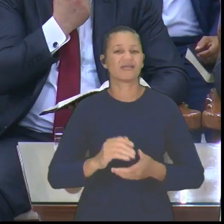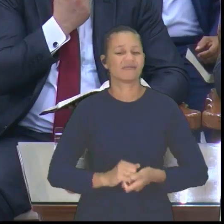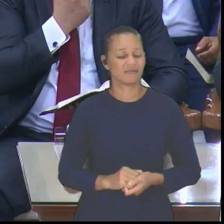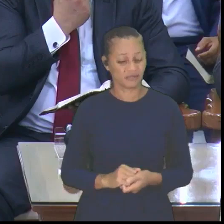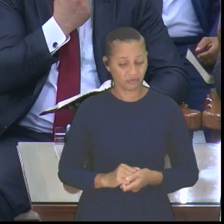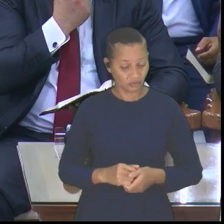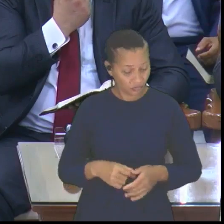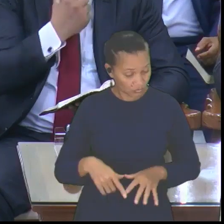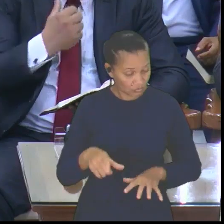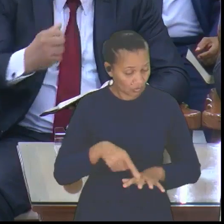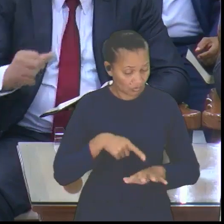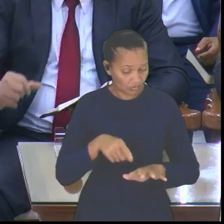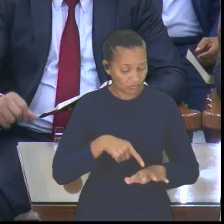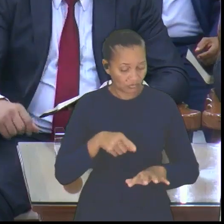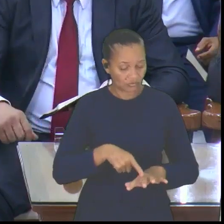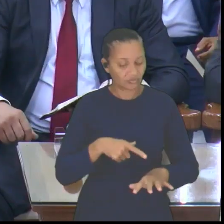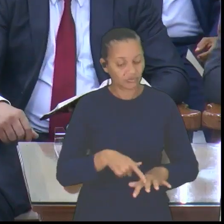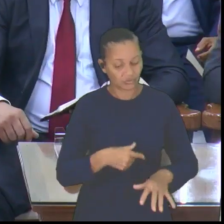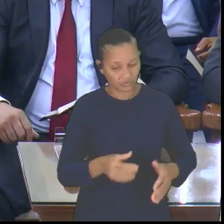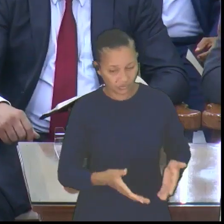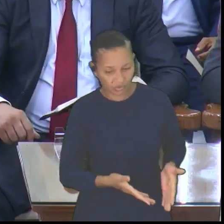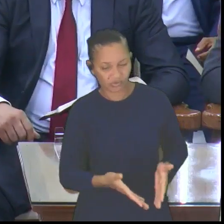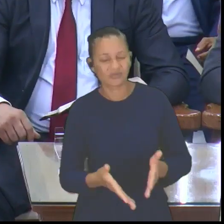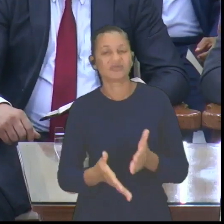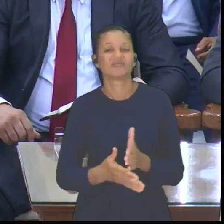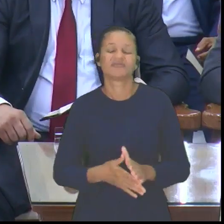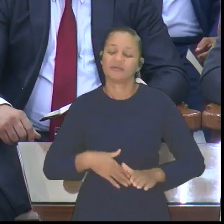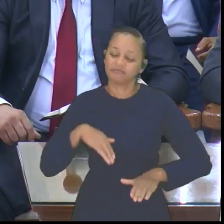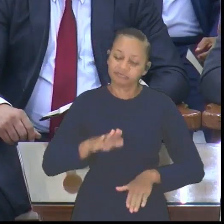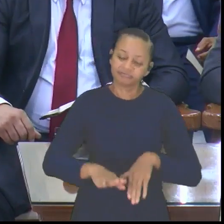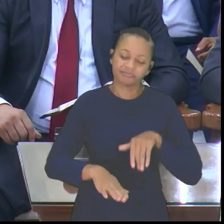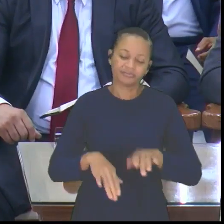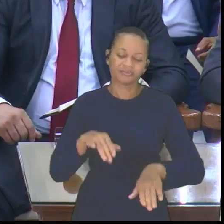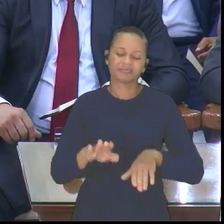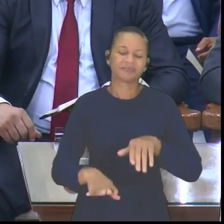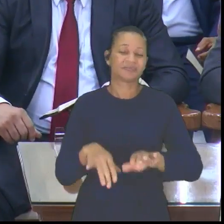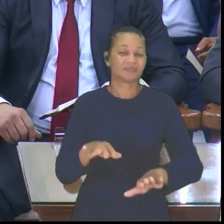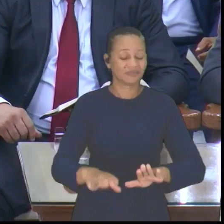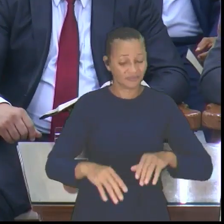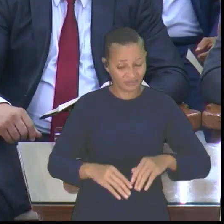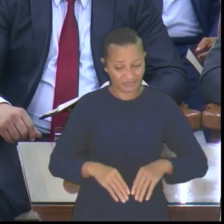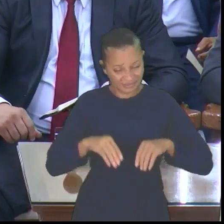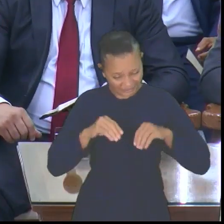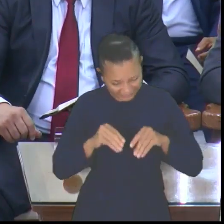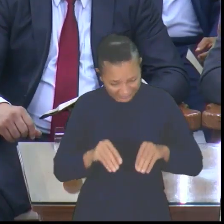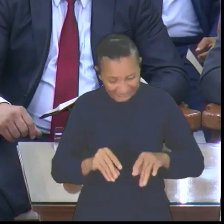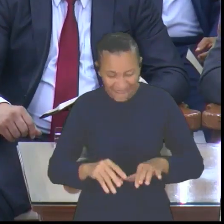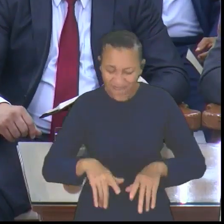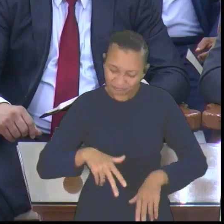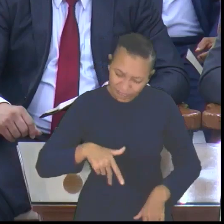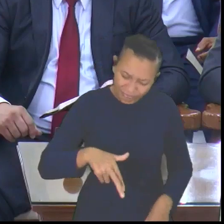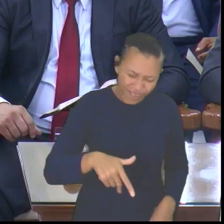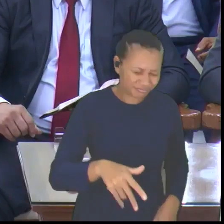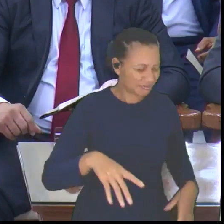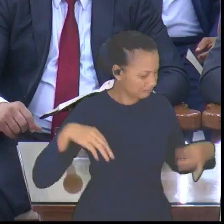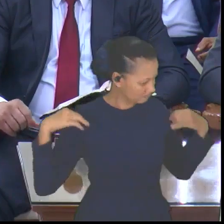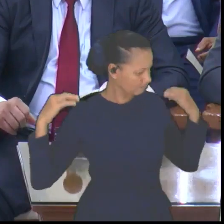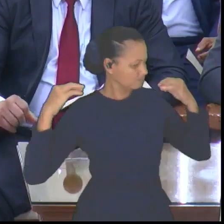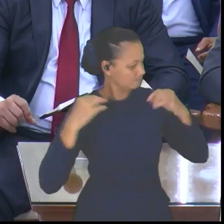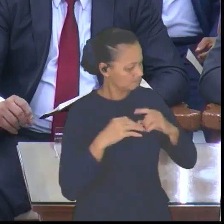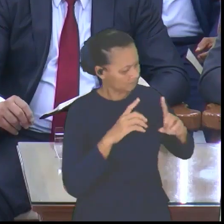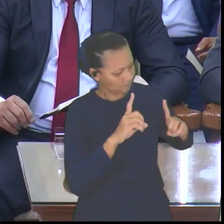Coloca as sandálias que tu vai caminhar muito na terra ainda, dos viventes. Coloca a tua capa, Pedro, e me